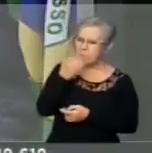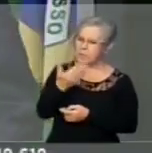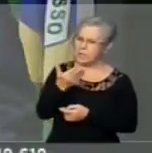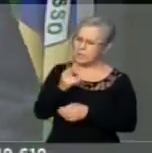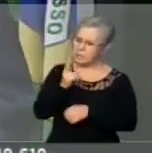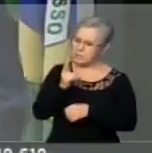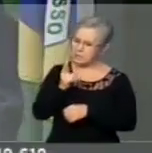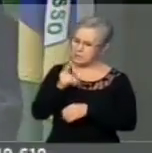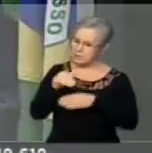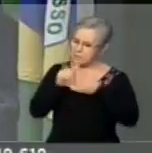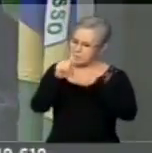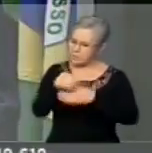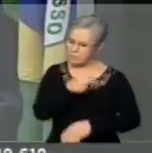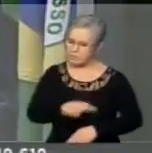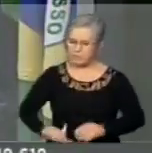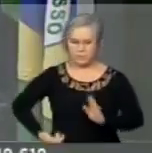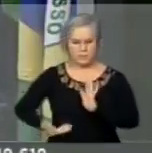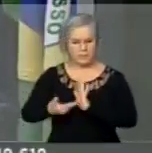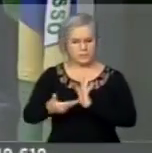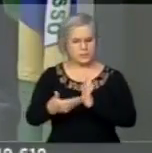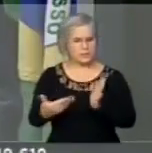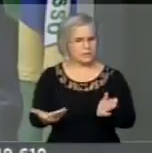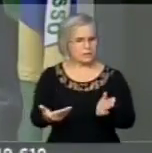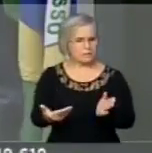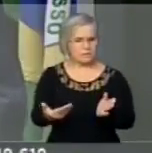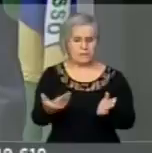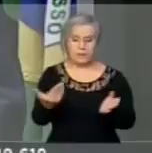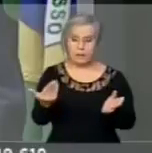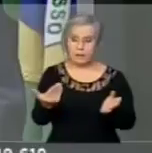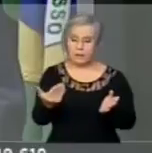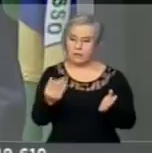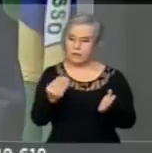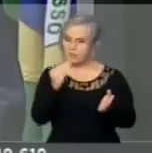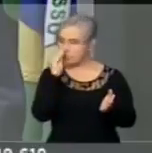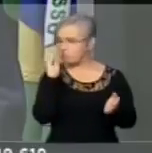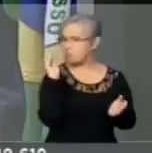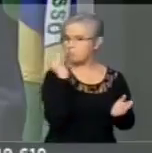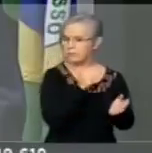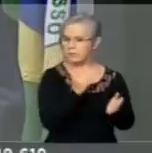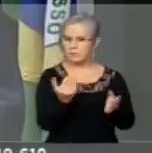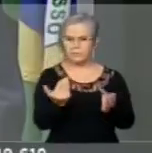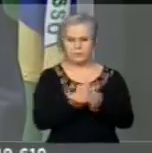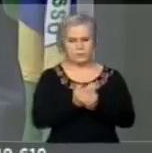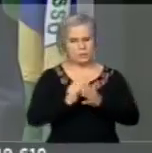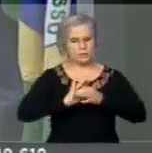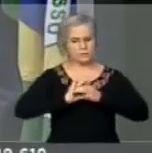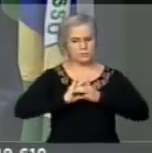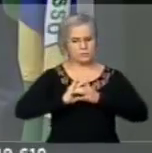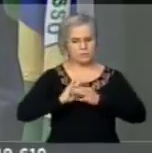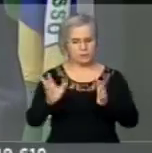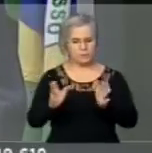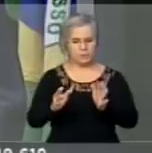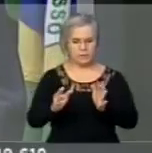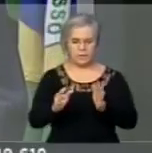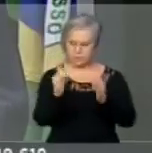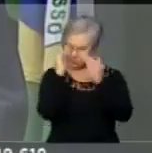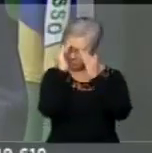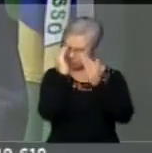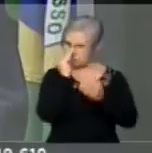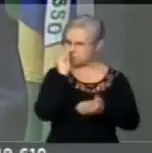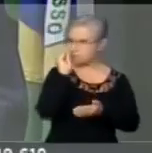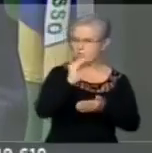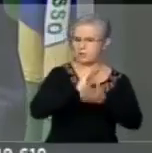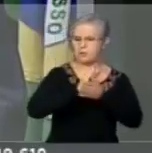dos Deputados em momento tão difícil, desrespeitando o processo democrático, desrespeitando a